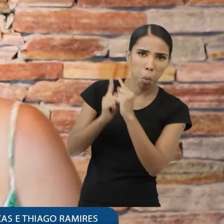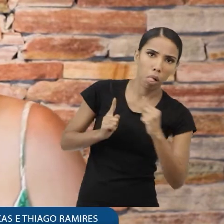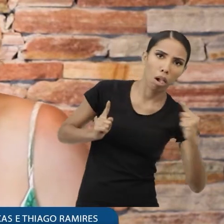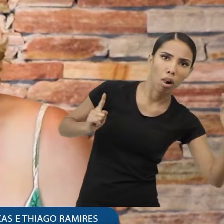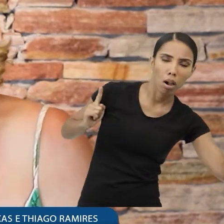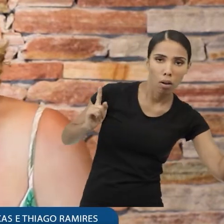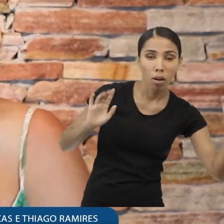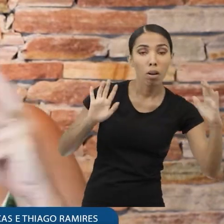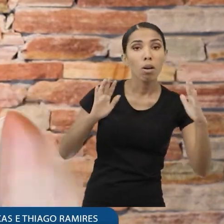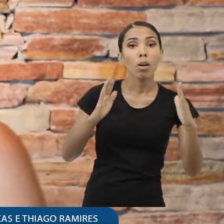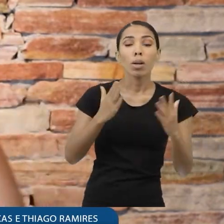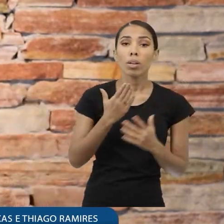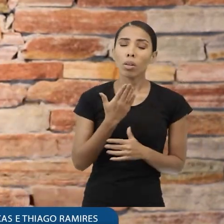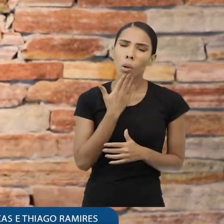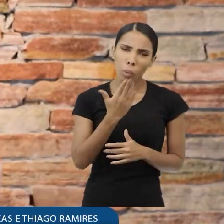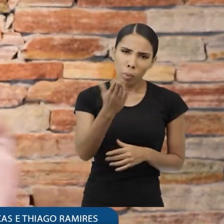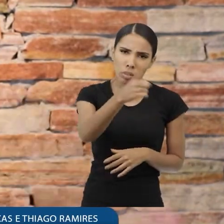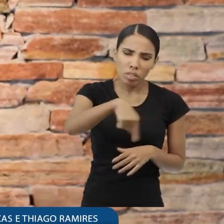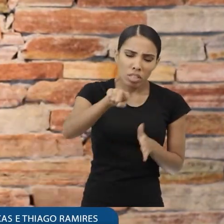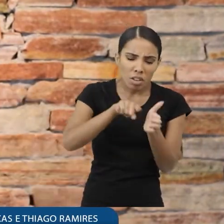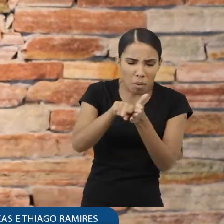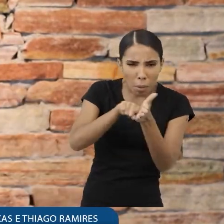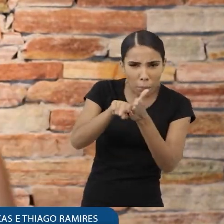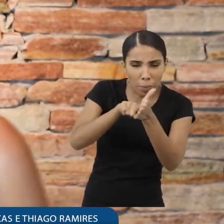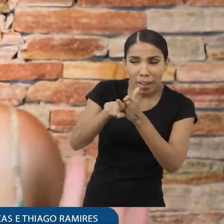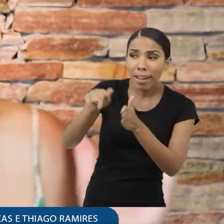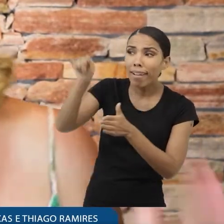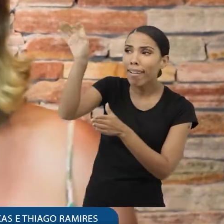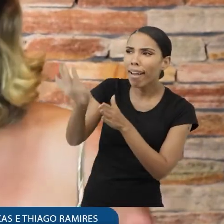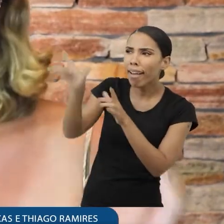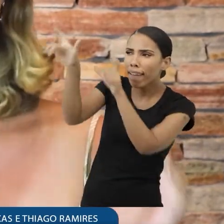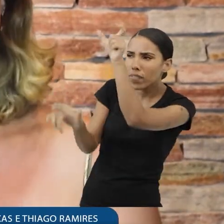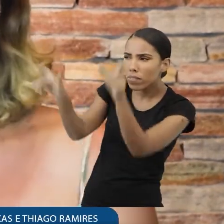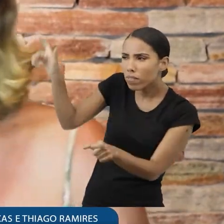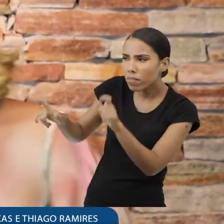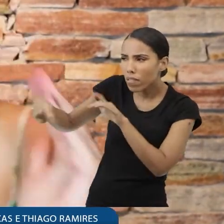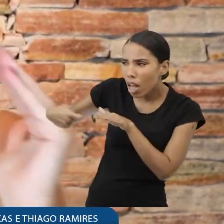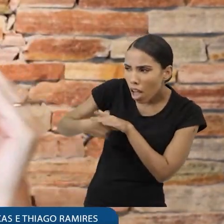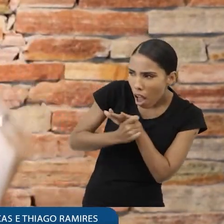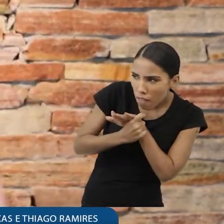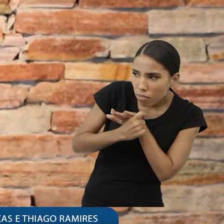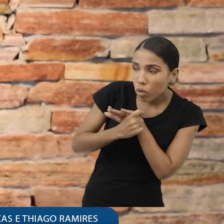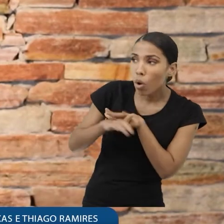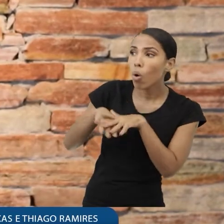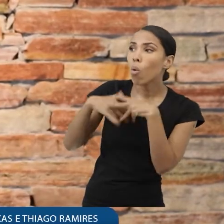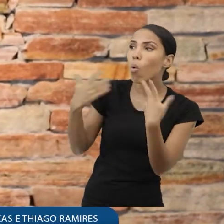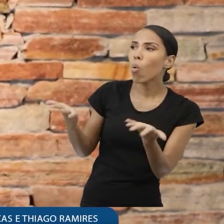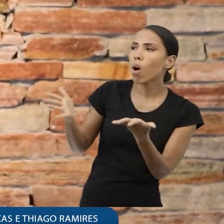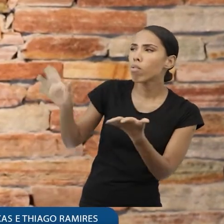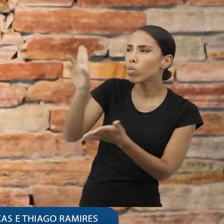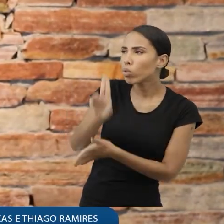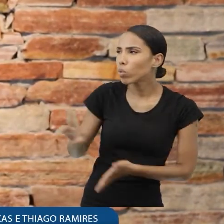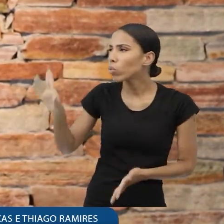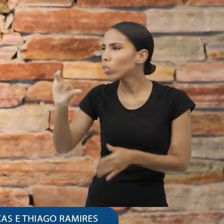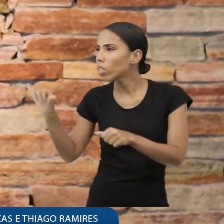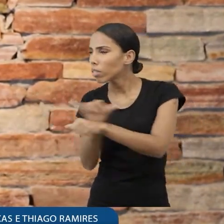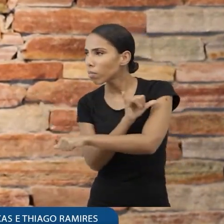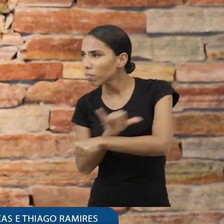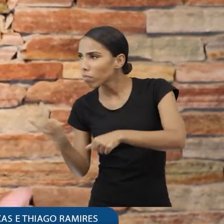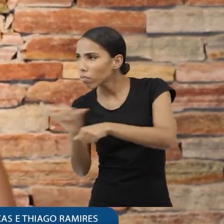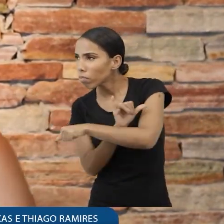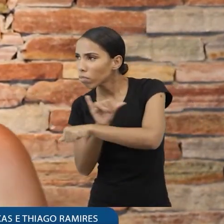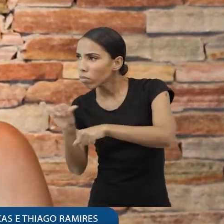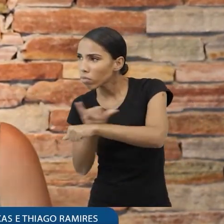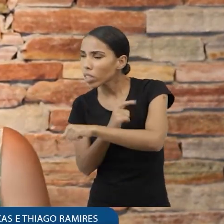digo para vocês que pesquisem muito sobre os investidores. Entendam bastante de que tipo de aporte eles fazem e